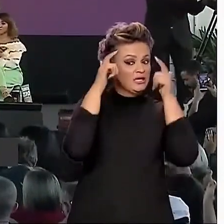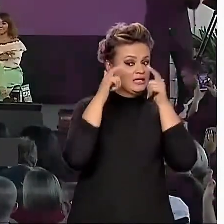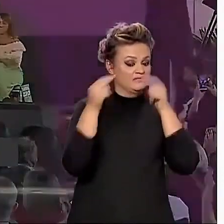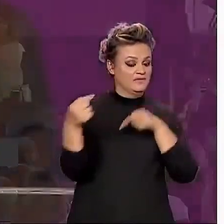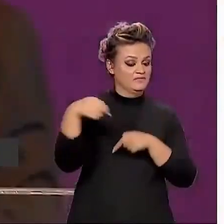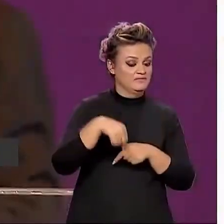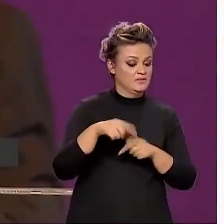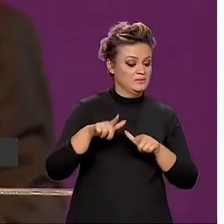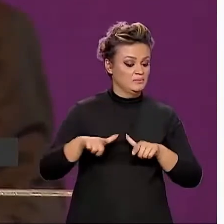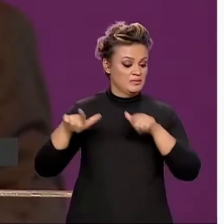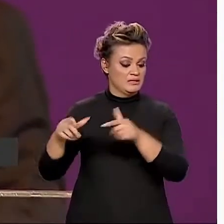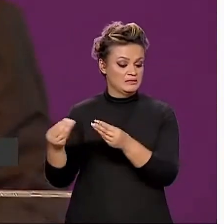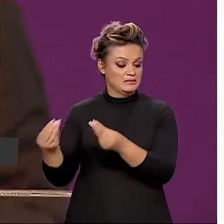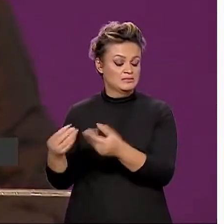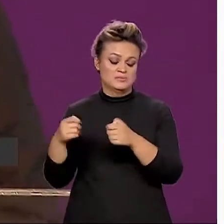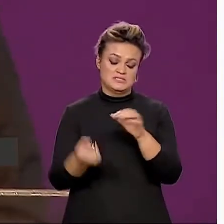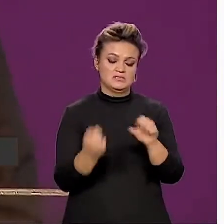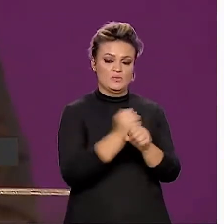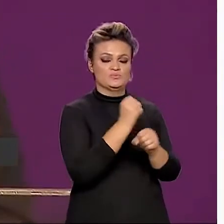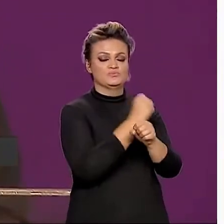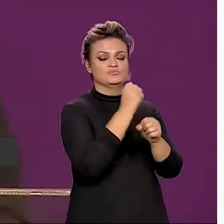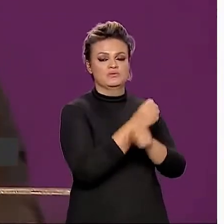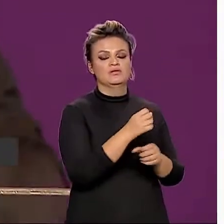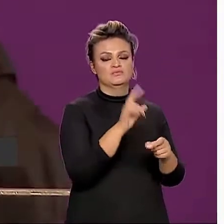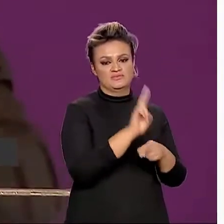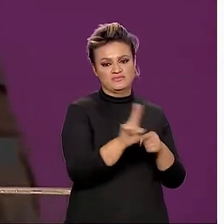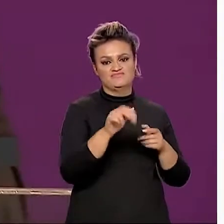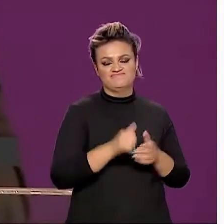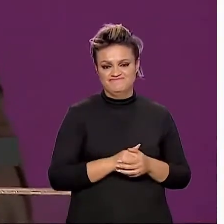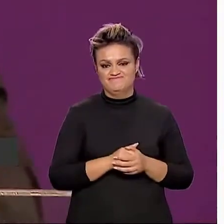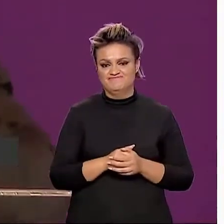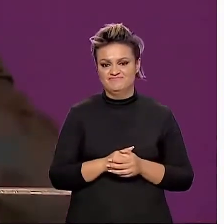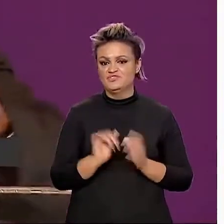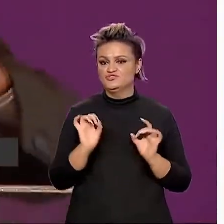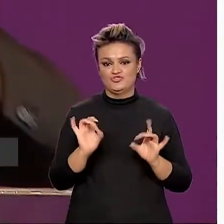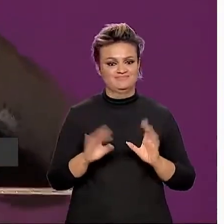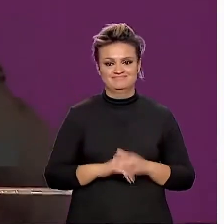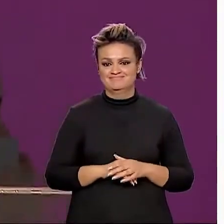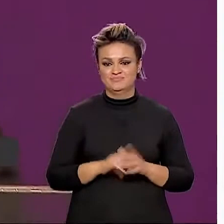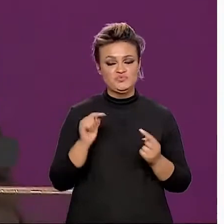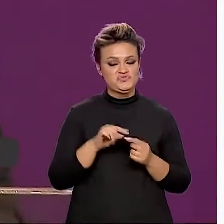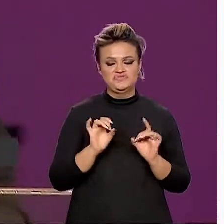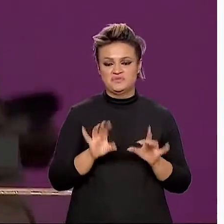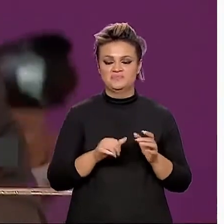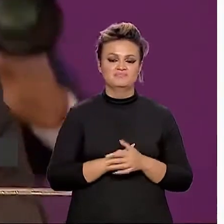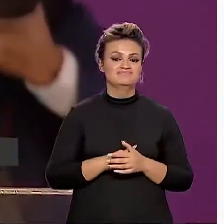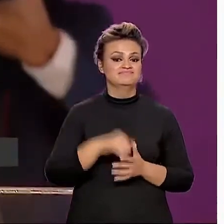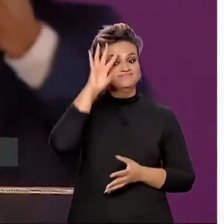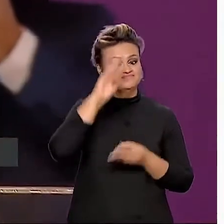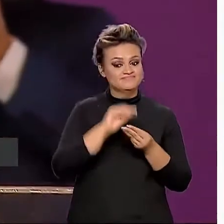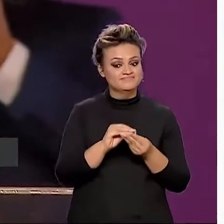de doutor honoris causa ao rei da Bélgica. Isso demonstra um pouco